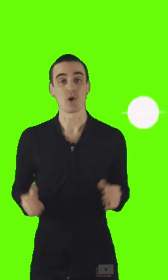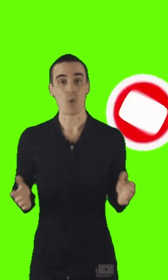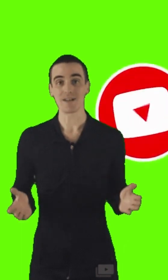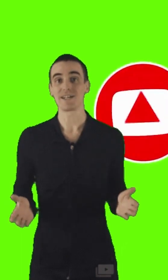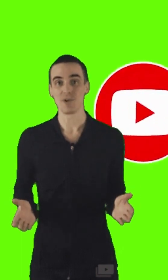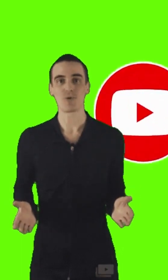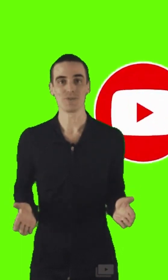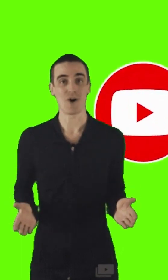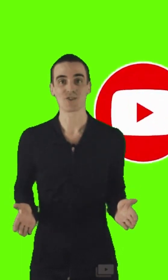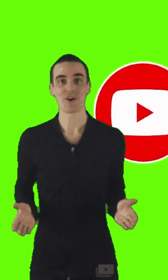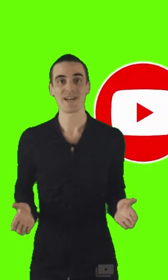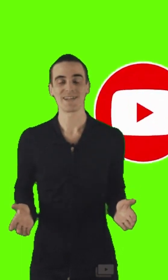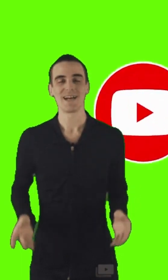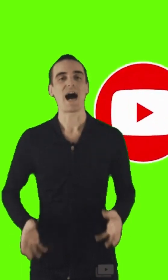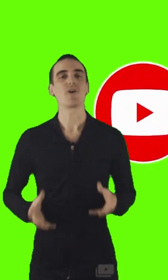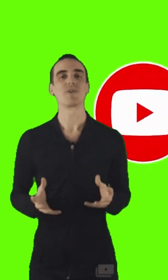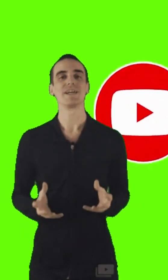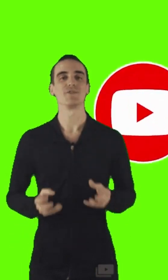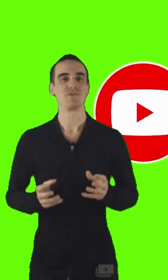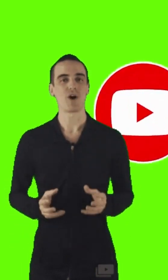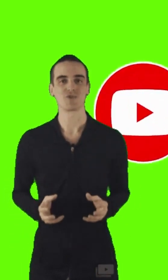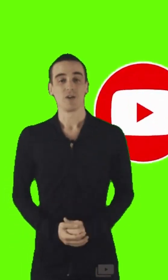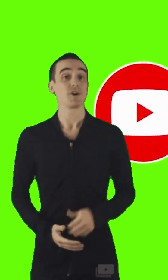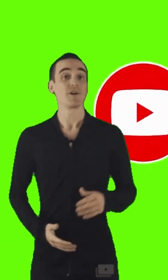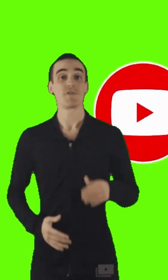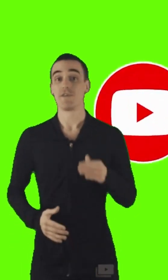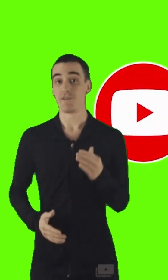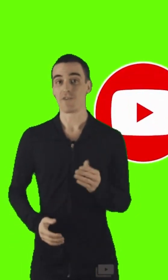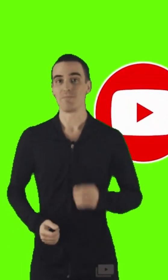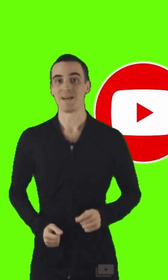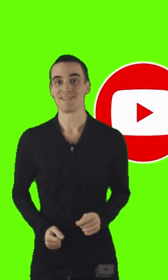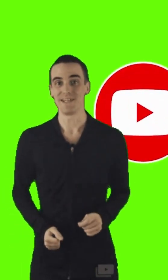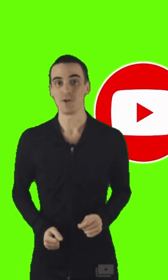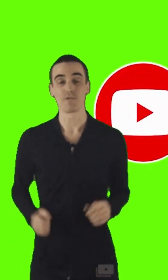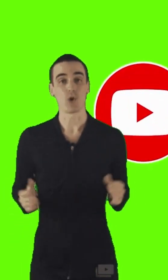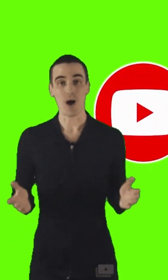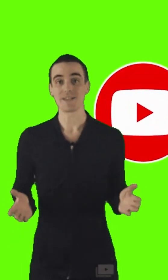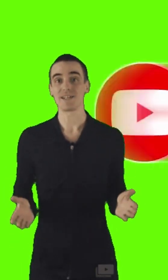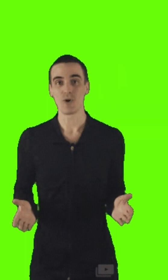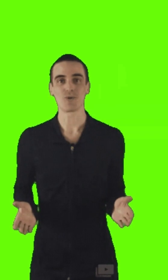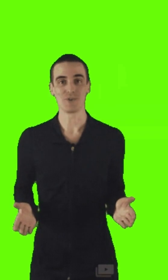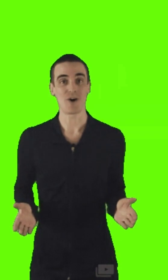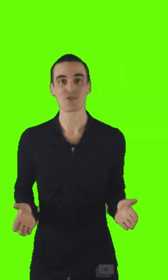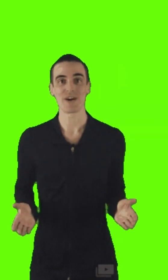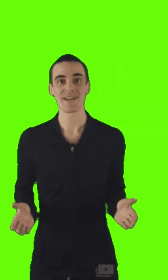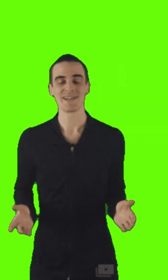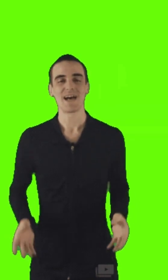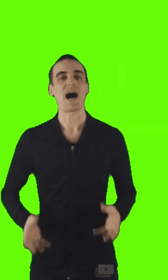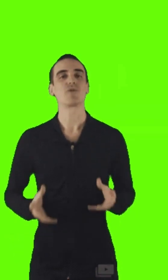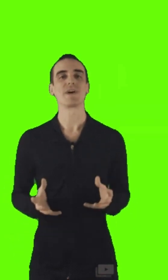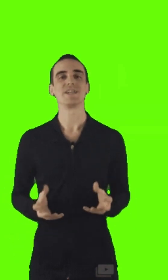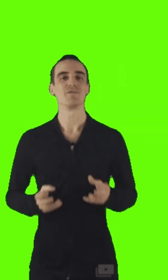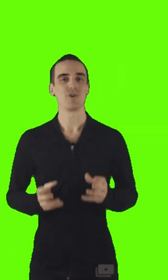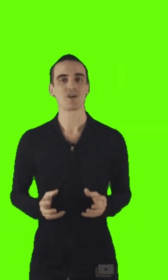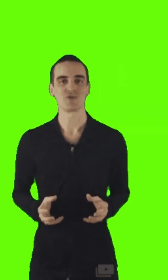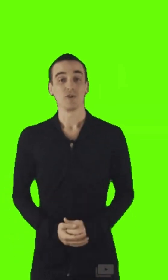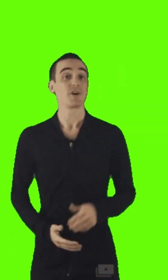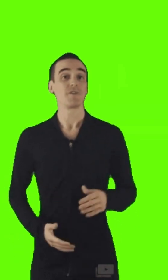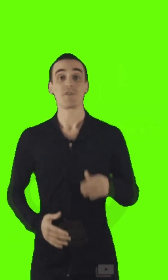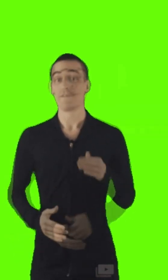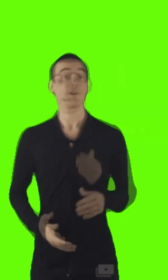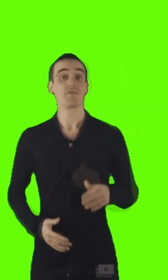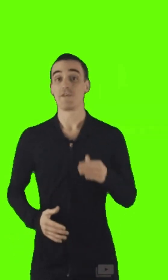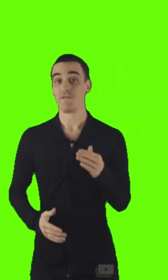você gostou do conteúdo de hoje, já curta, compartilhe e ative o sininho de notificações para ser